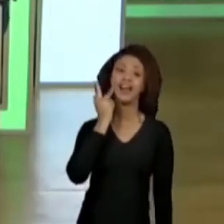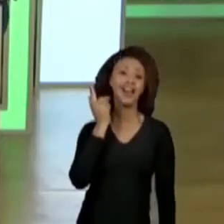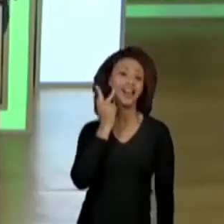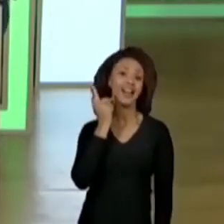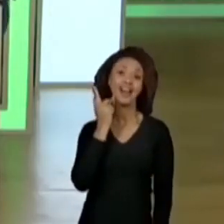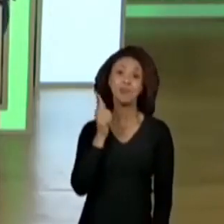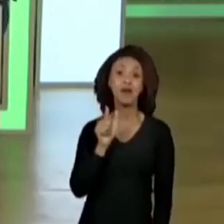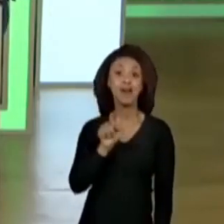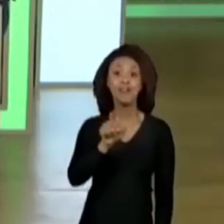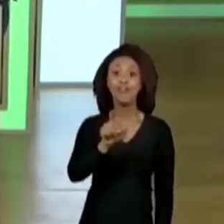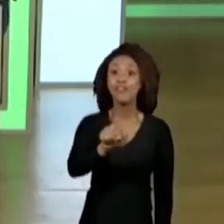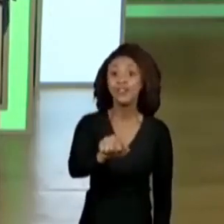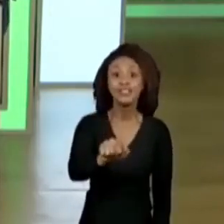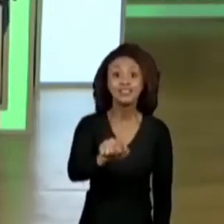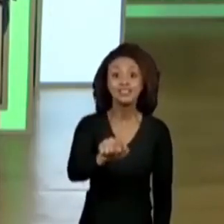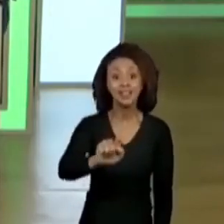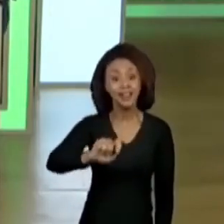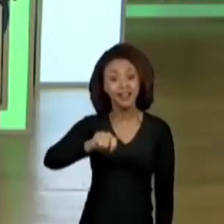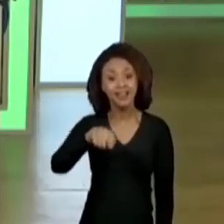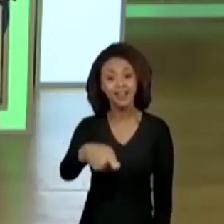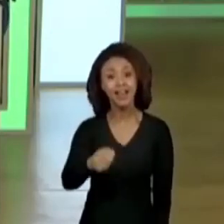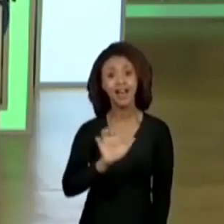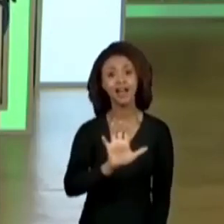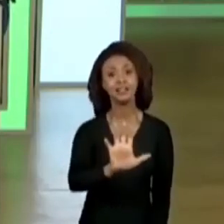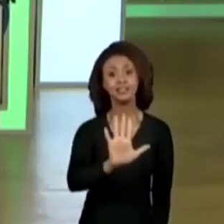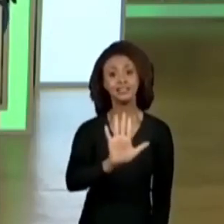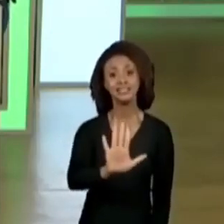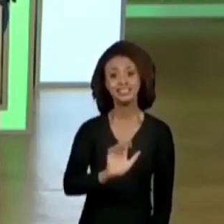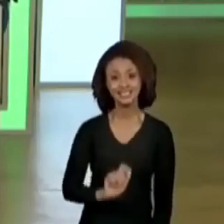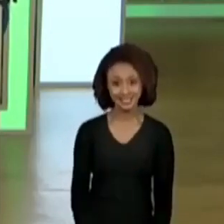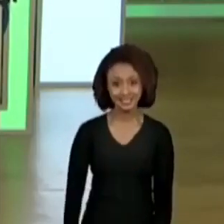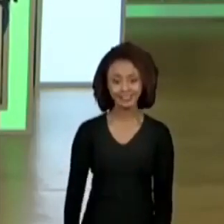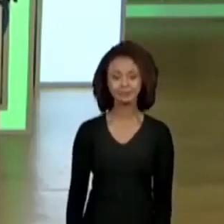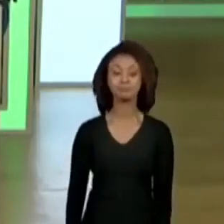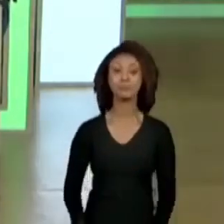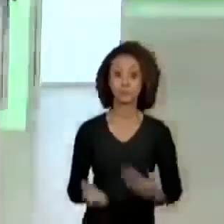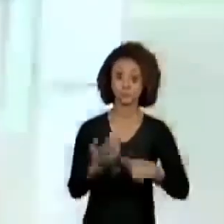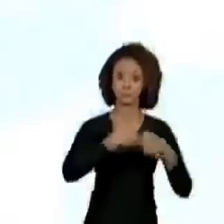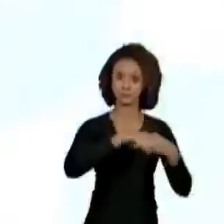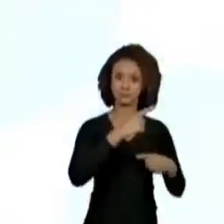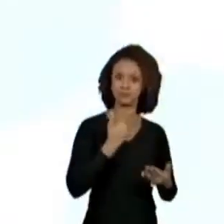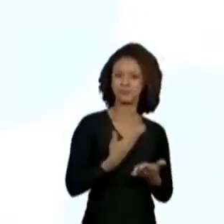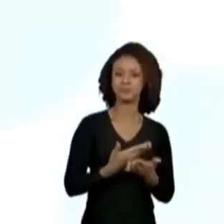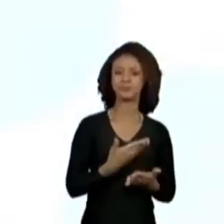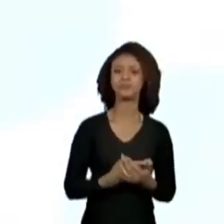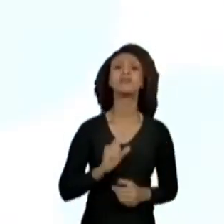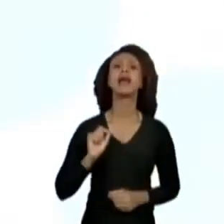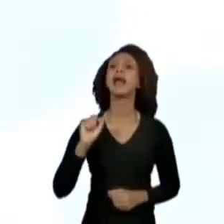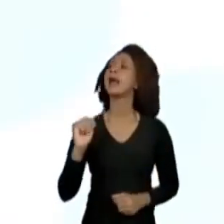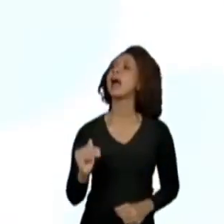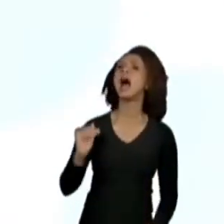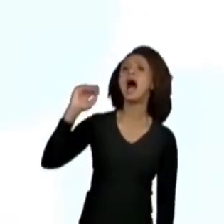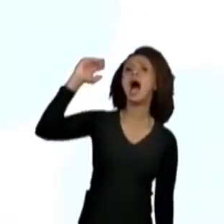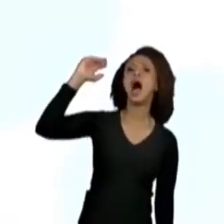É você, o que importa é você, né? Voltando lá. Quem é mais alto, então? Eles colocaram lá pra